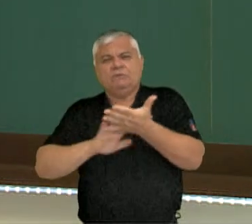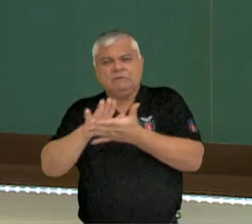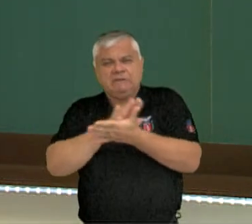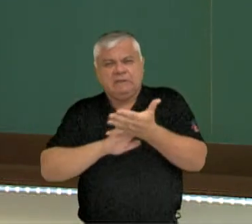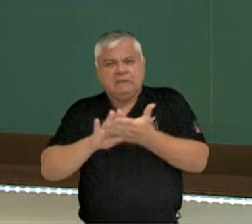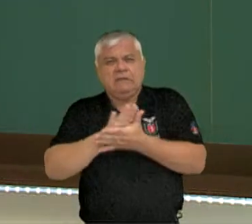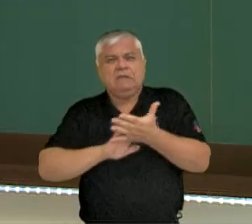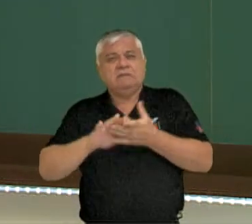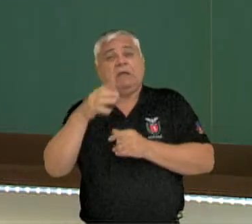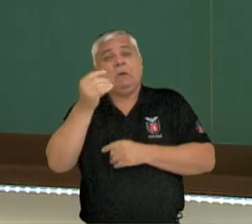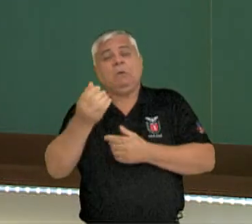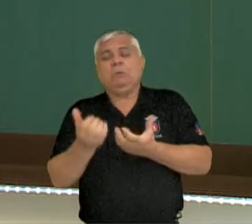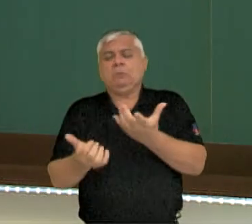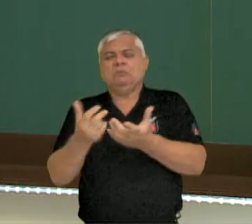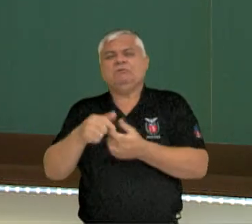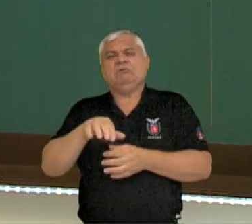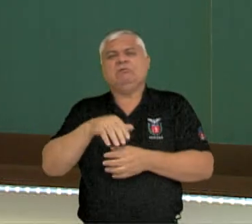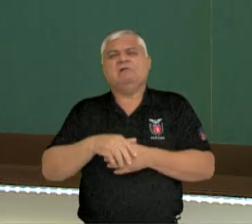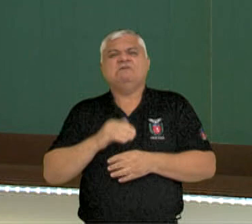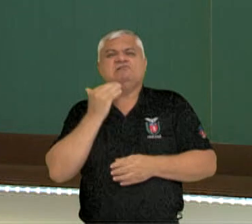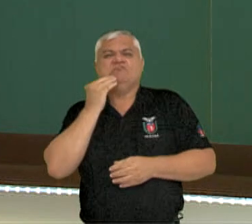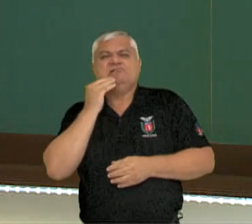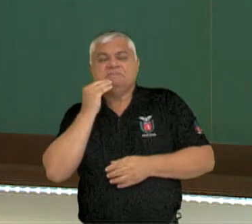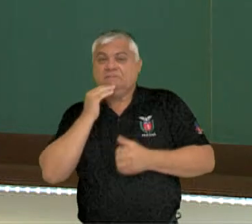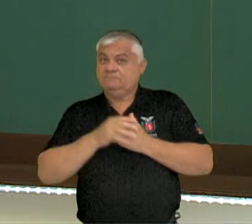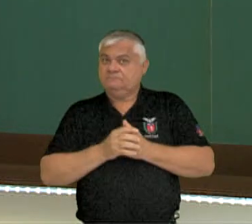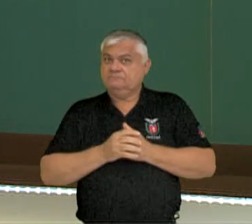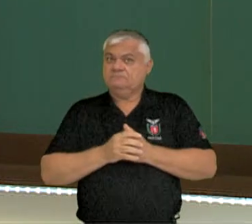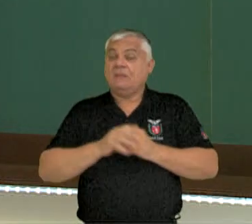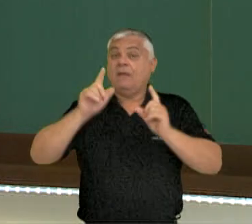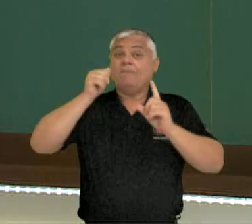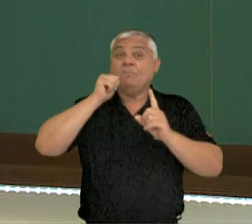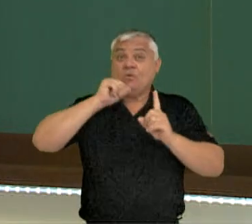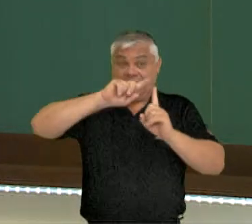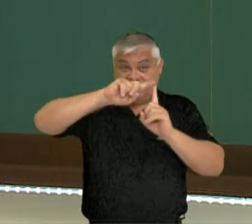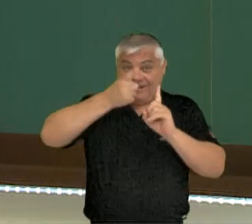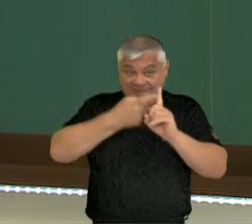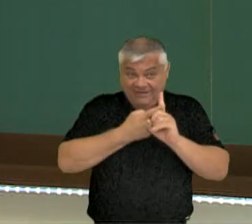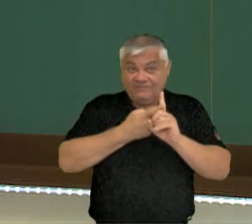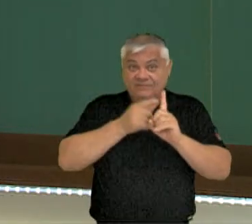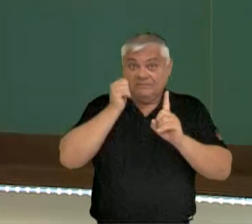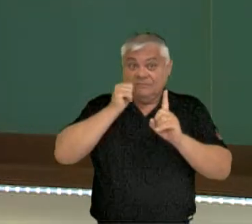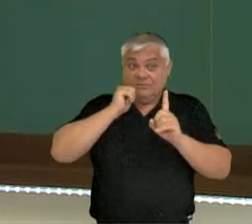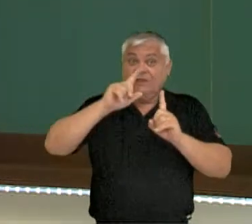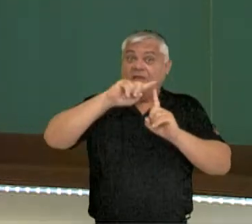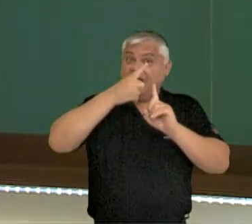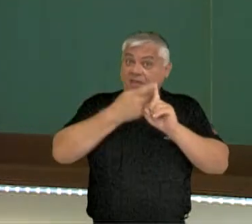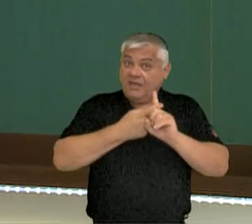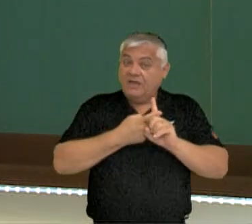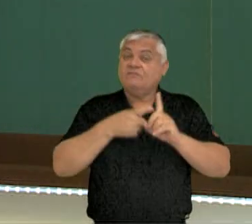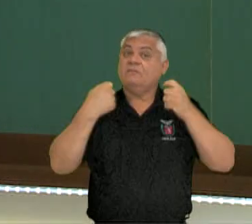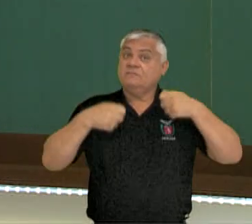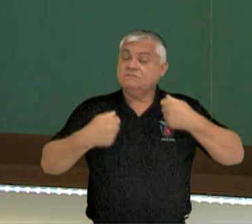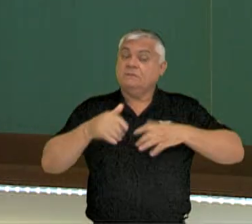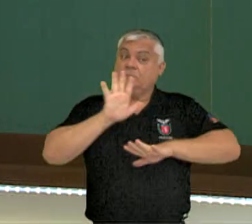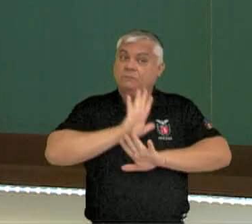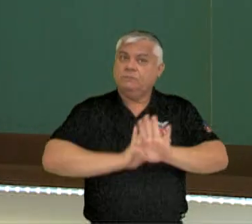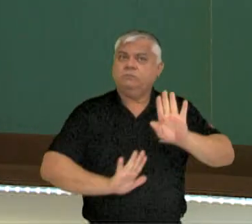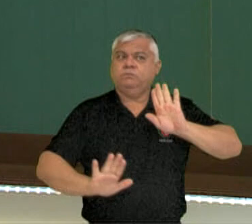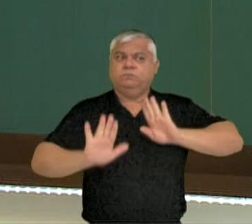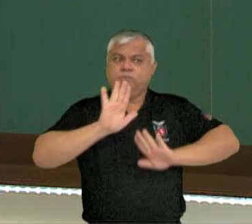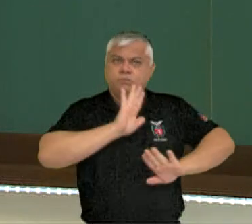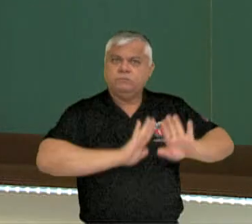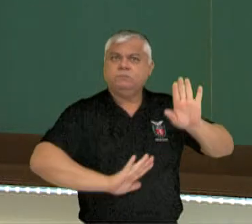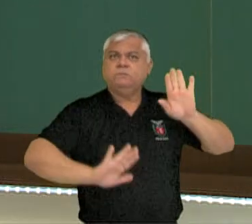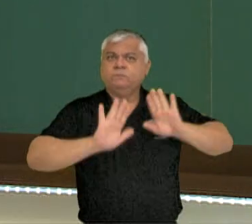né, um parênteses aí em relação às mulheres grávidas. Então, essa é uma doença onde as mulheres, né, gestantes têm que tomar muito cuidado,